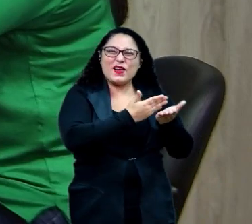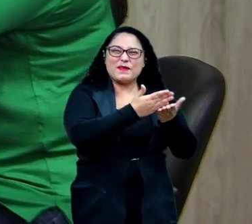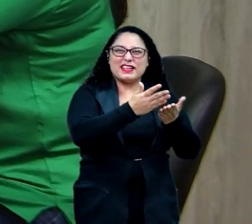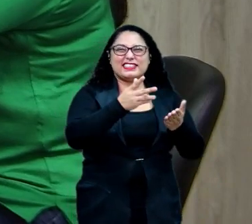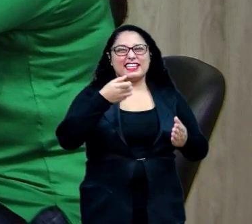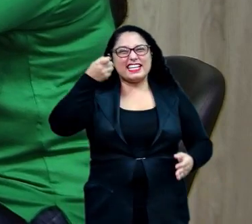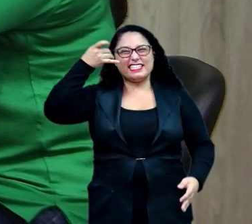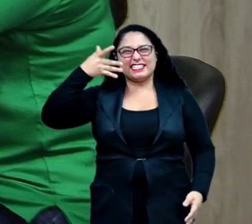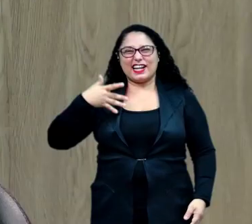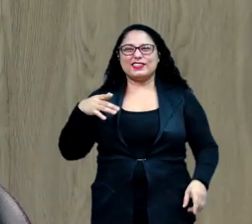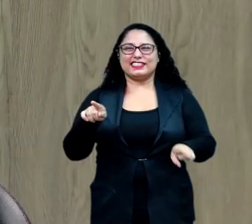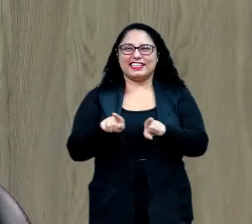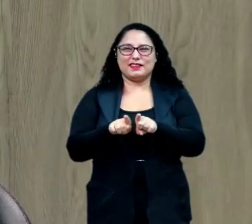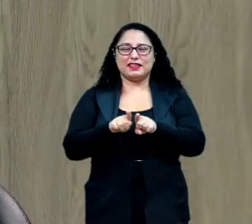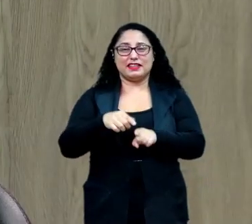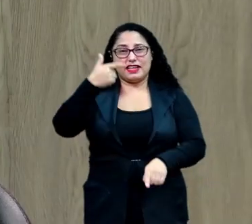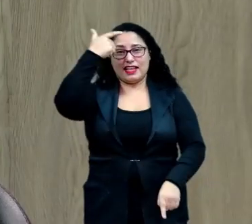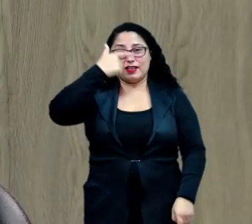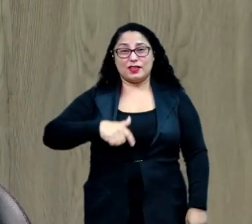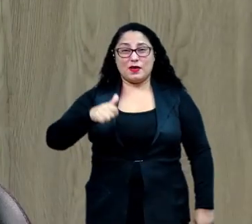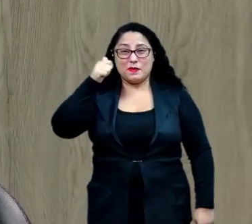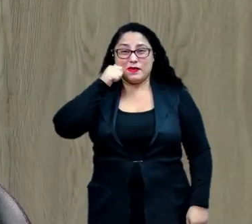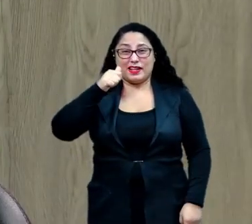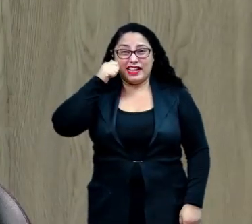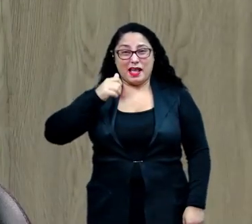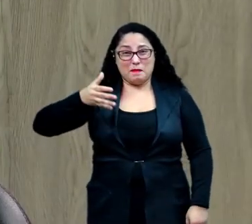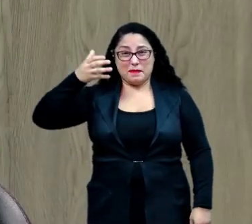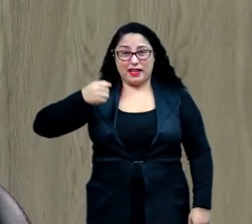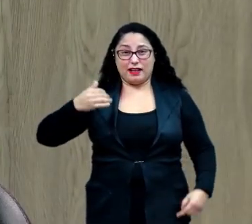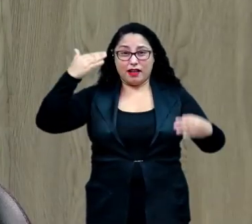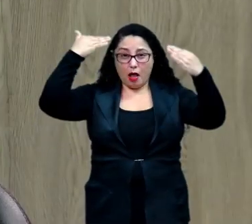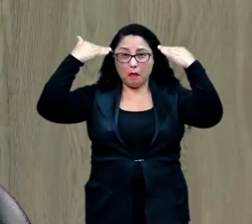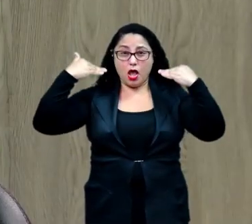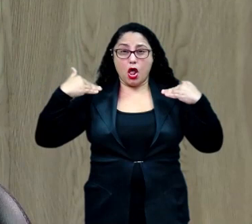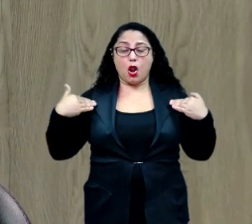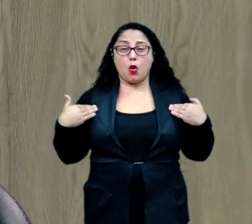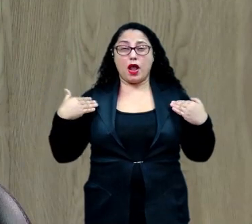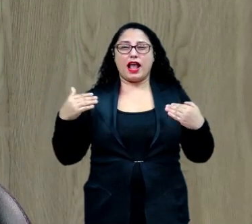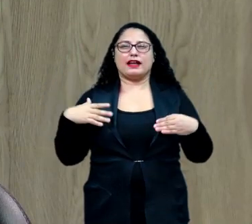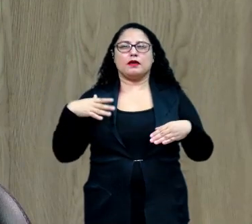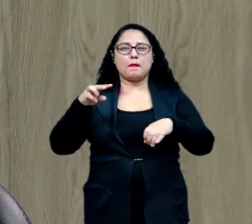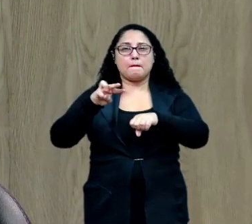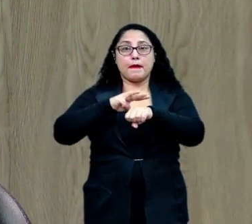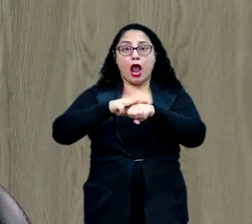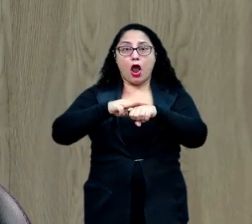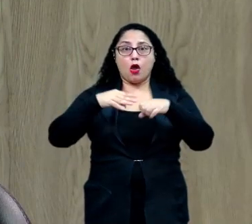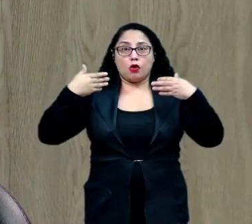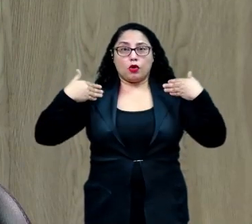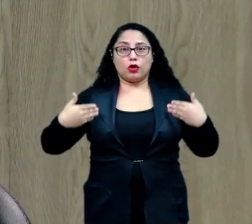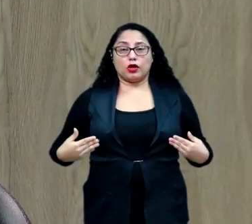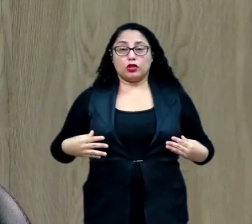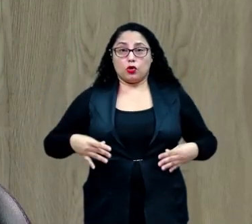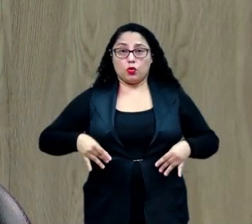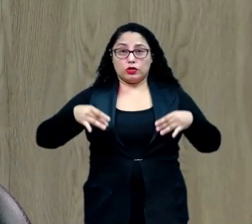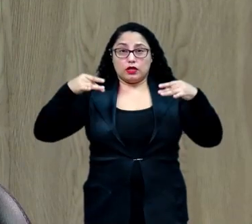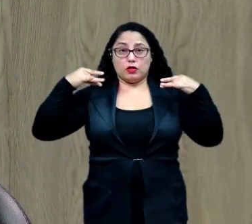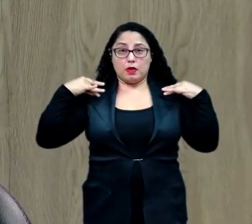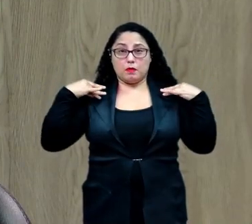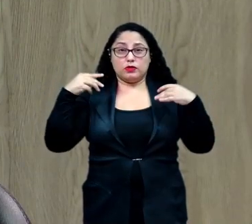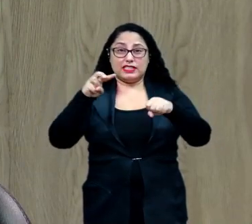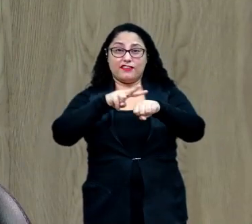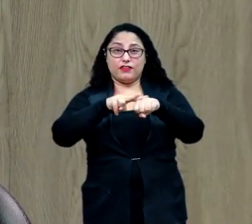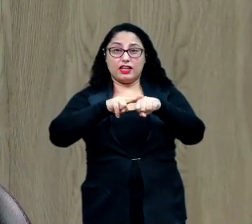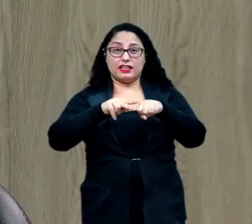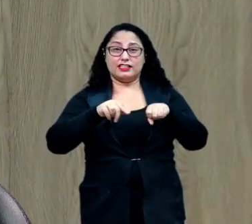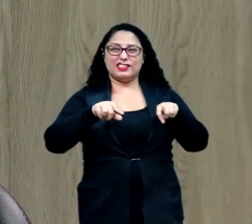a sua audiodescrição. Sou uma mulher branca, de cabelos longos, castanhos, compridos. Estou usando uma blusa verde, né? E estou